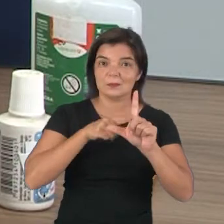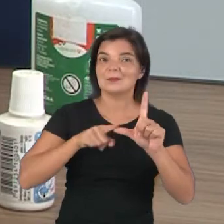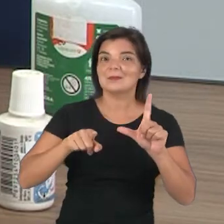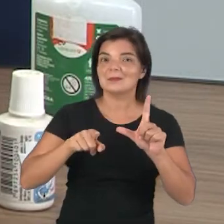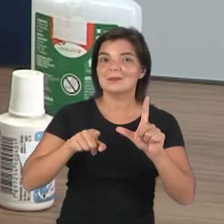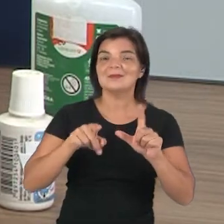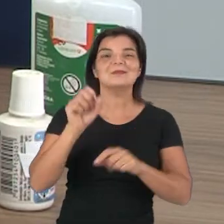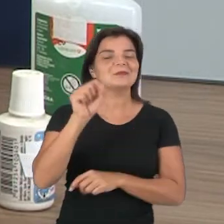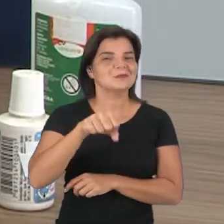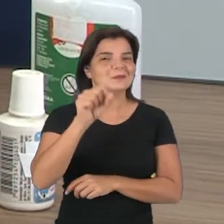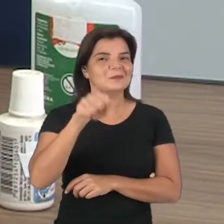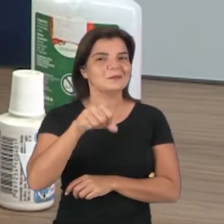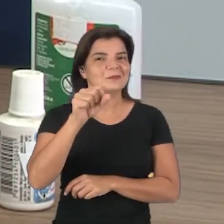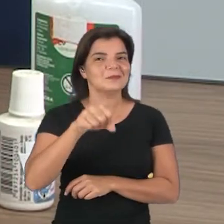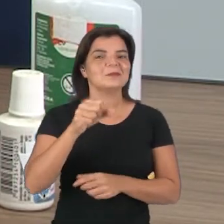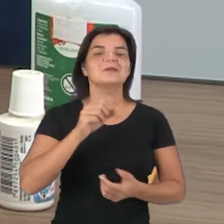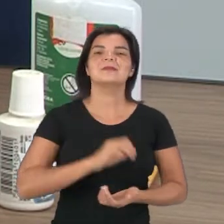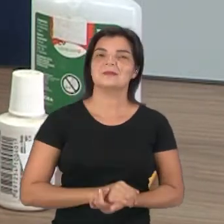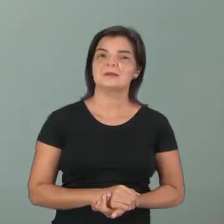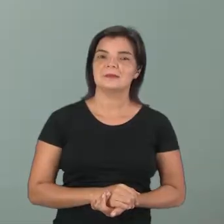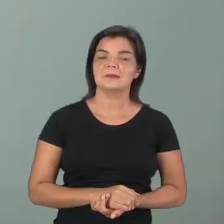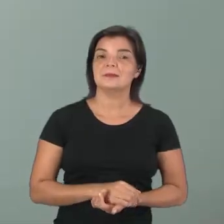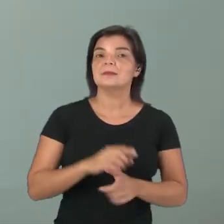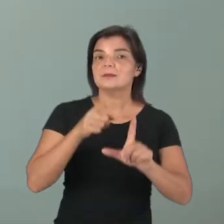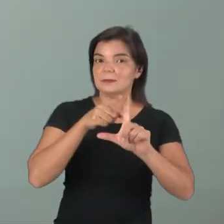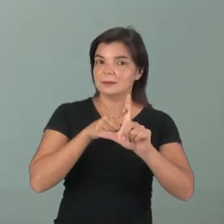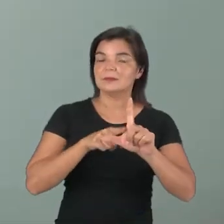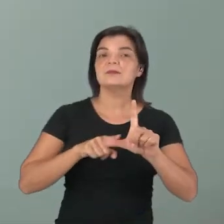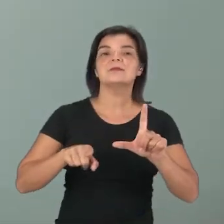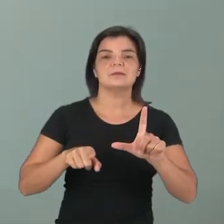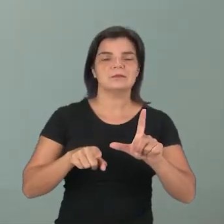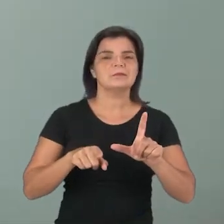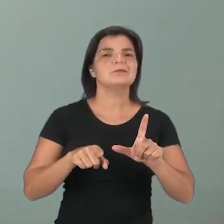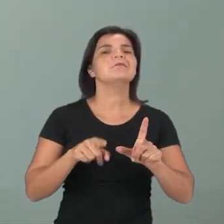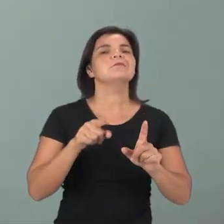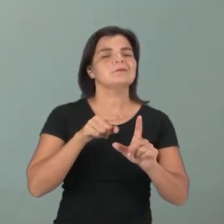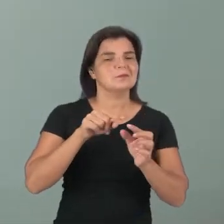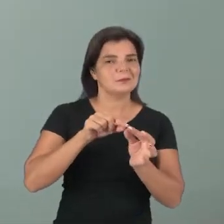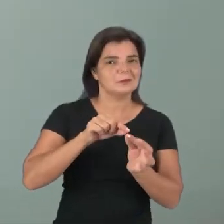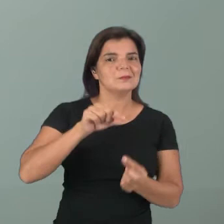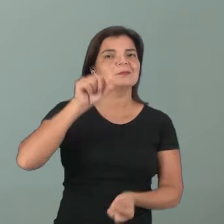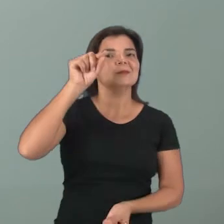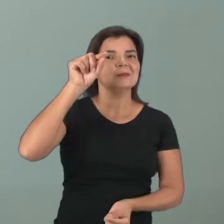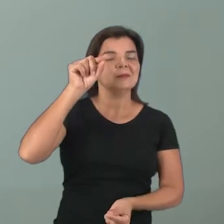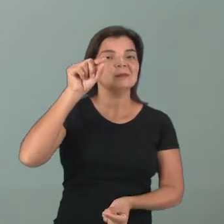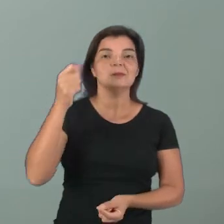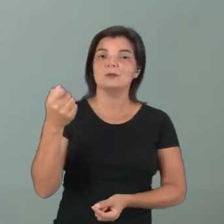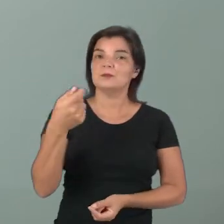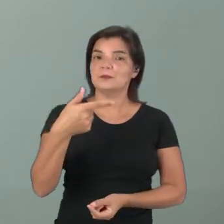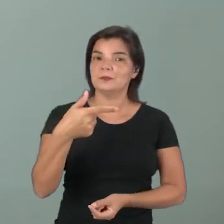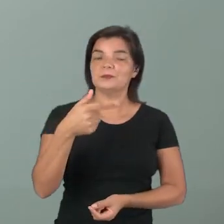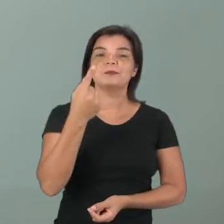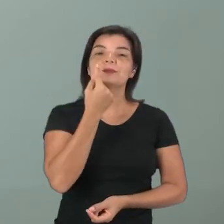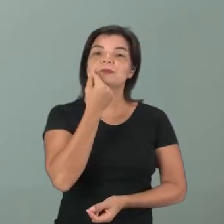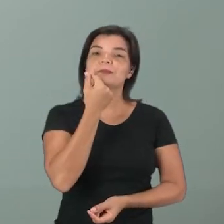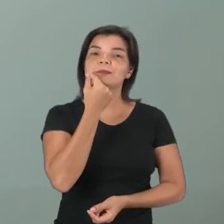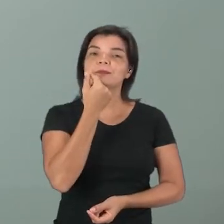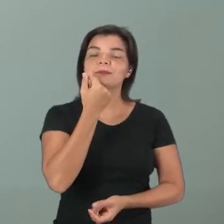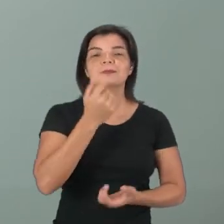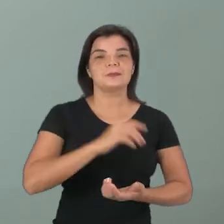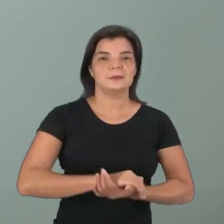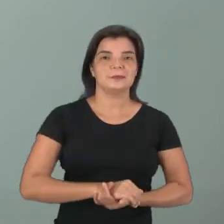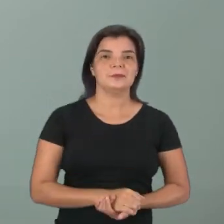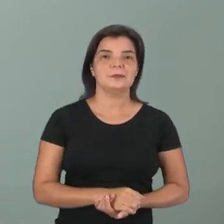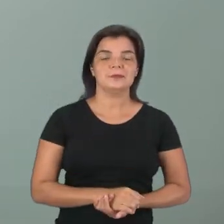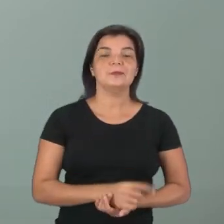régua? Sim, é a régua. A régua é bem mais comprida que o lápis. Muito